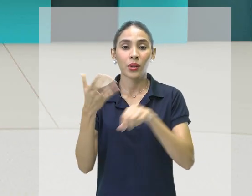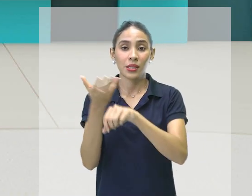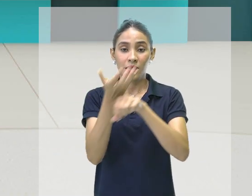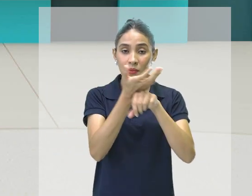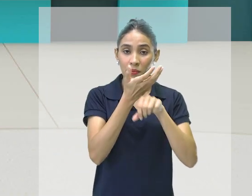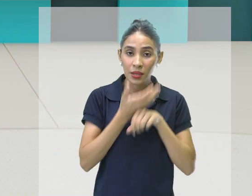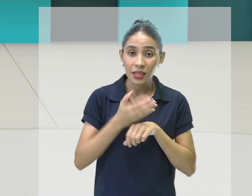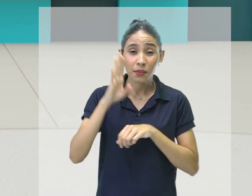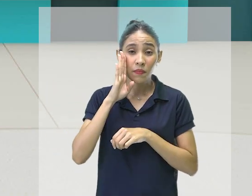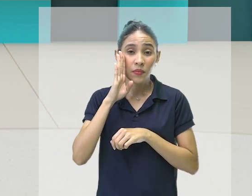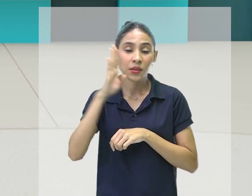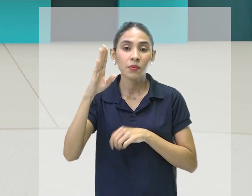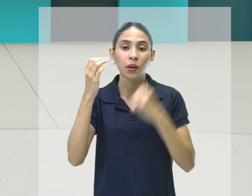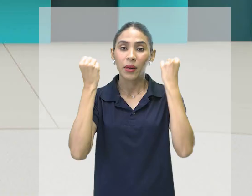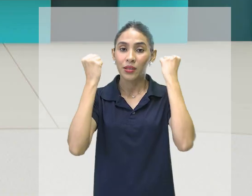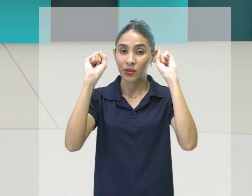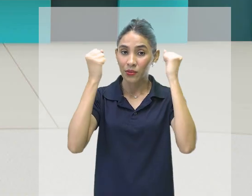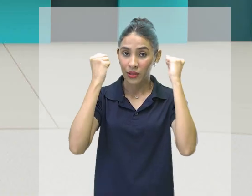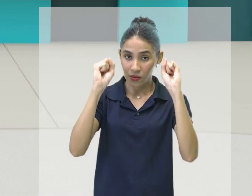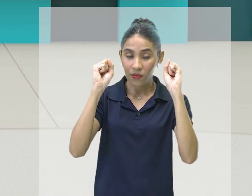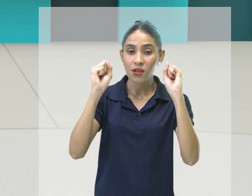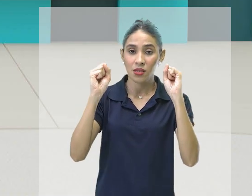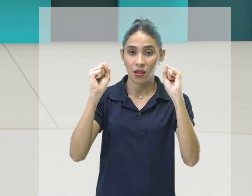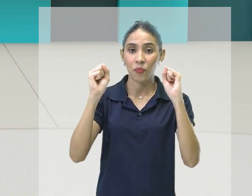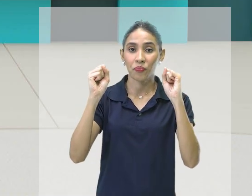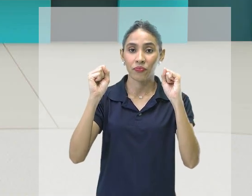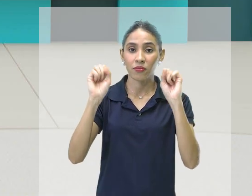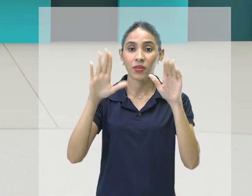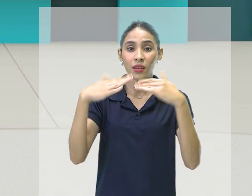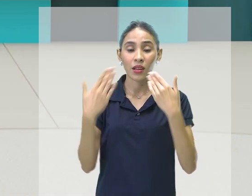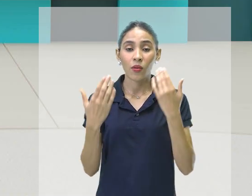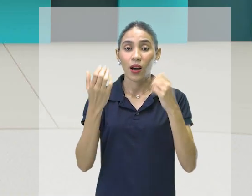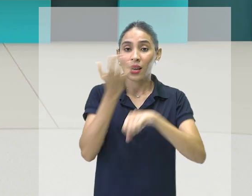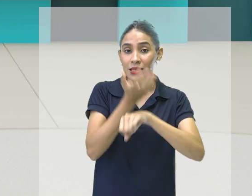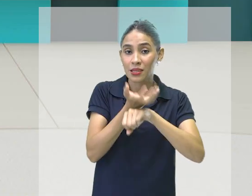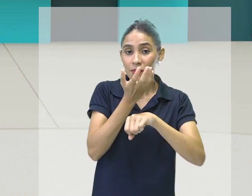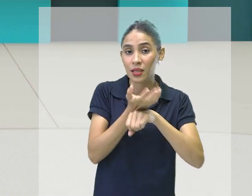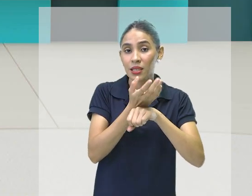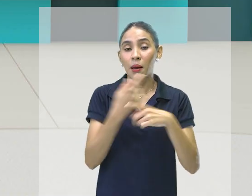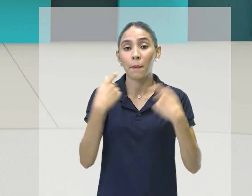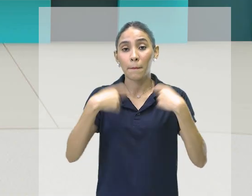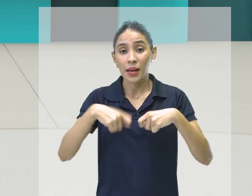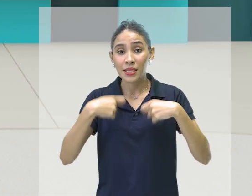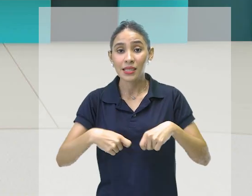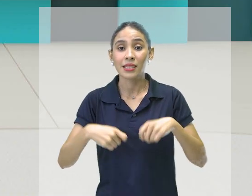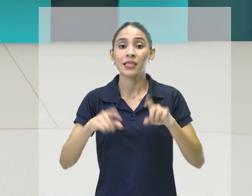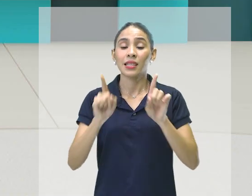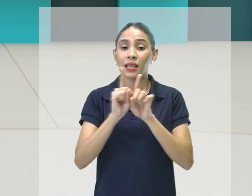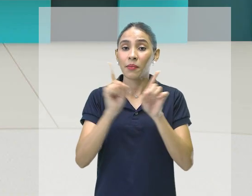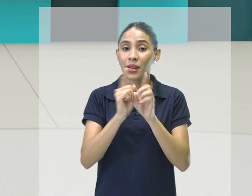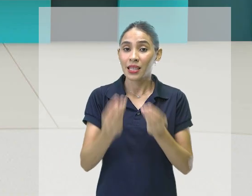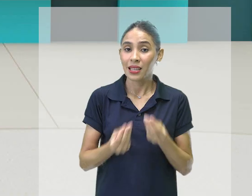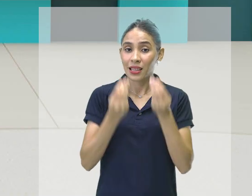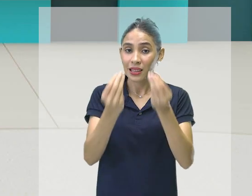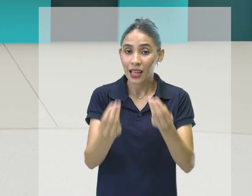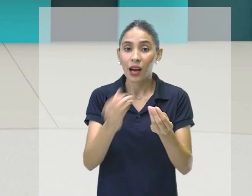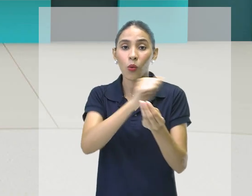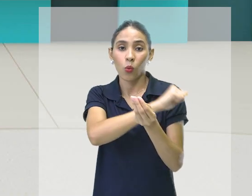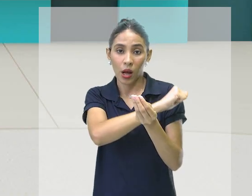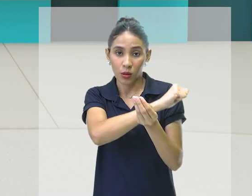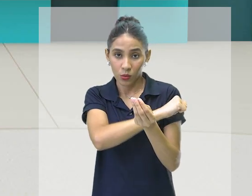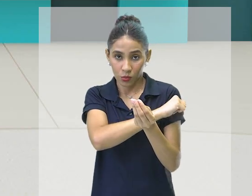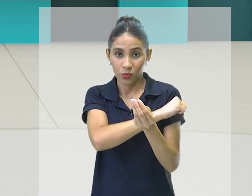todas as disciplinas, inclusive para a educação física, a nossa disciplina, ela deve oportunizar